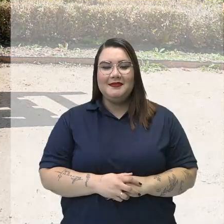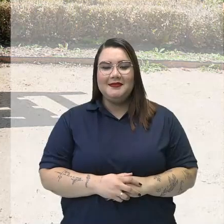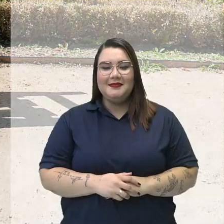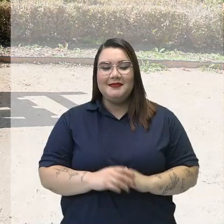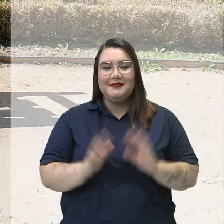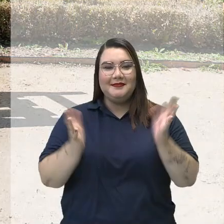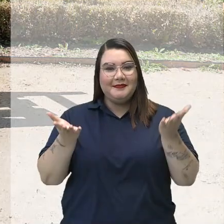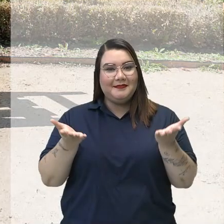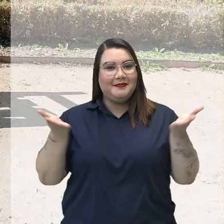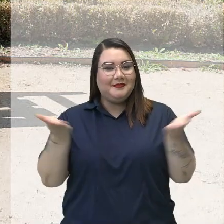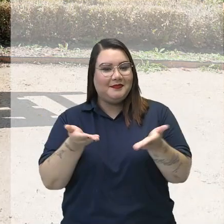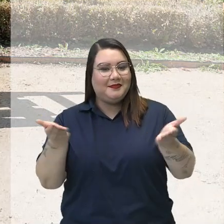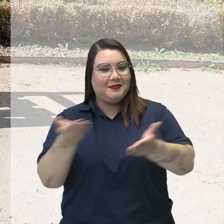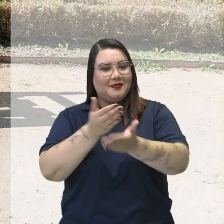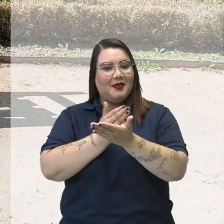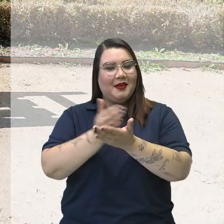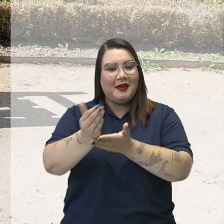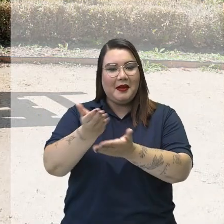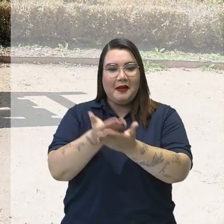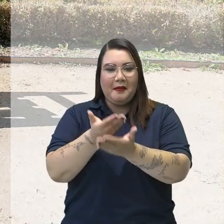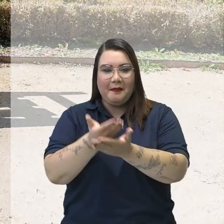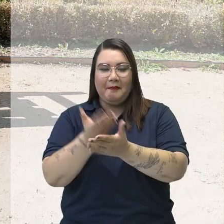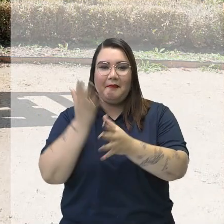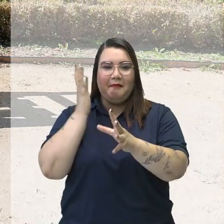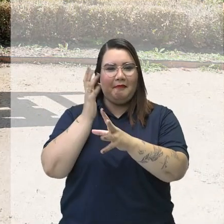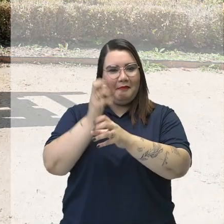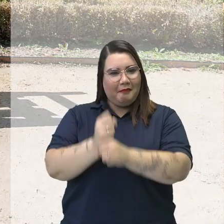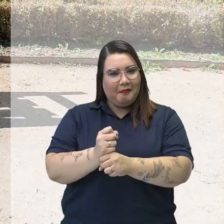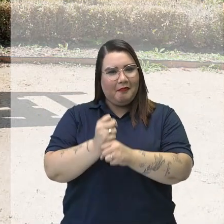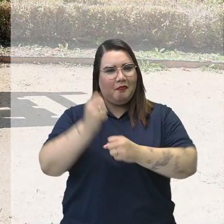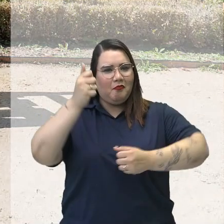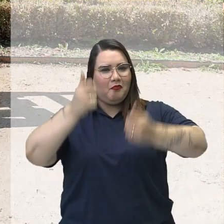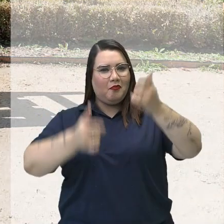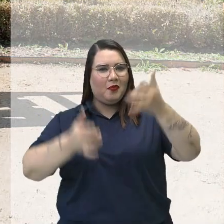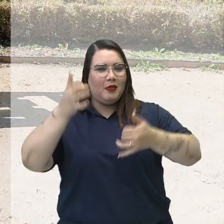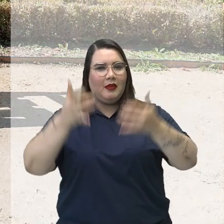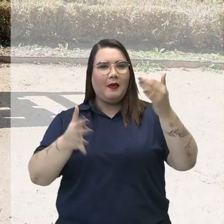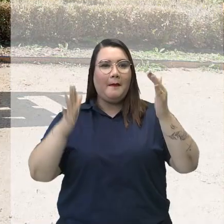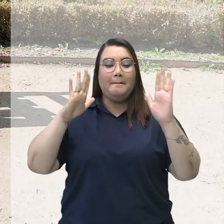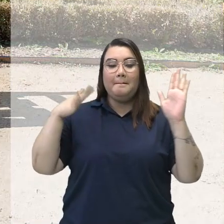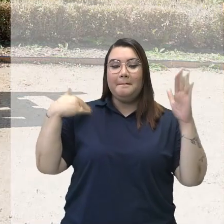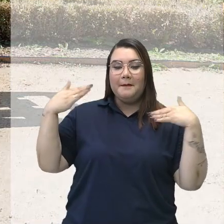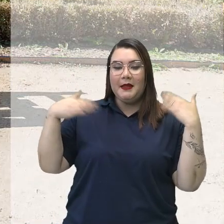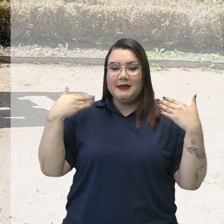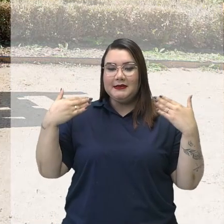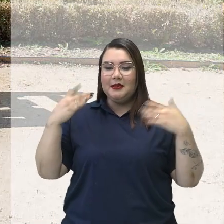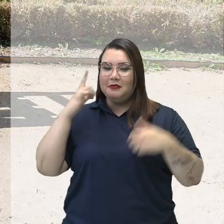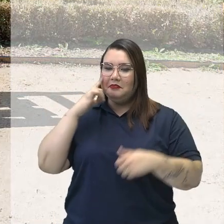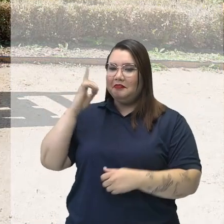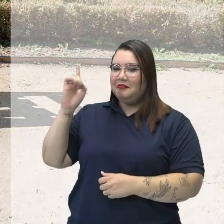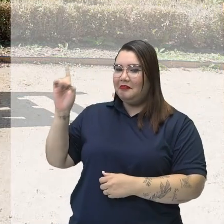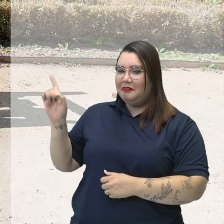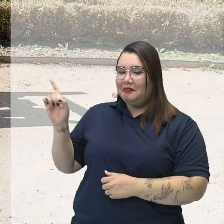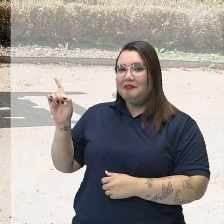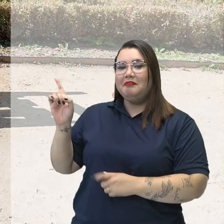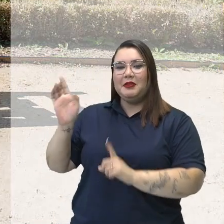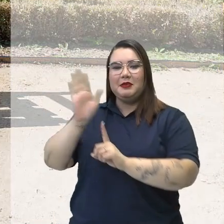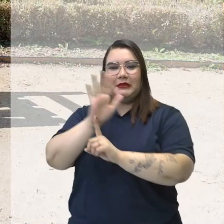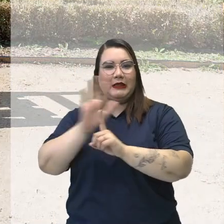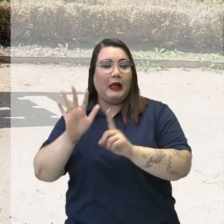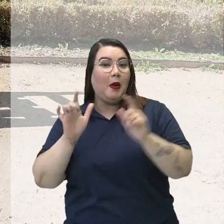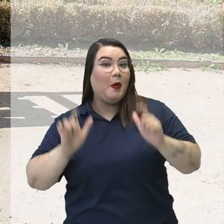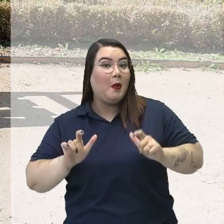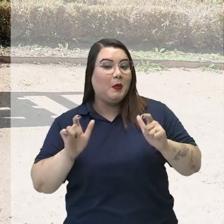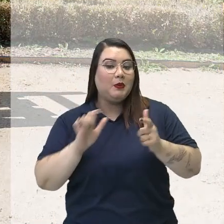Muito bem, vamos iniciar aqui a nossa revisão falando sobre lazer. Como vocês estão vendo, agora eu estou num